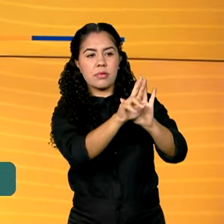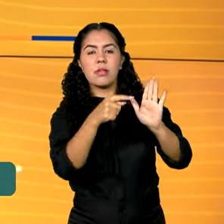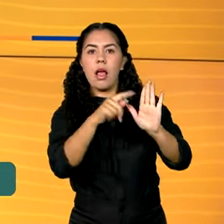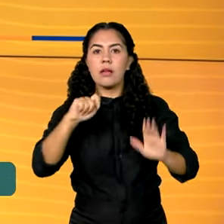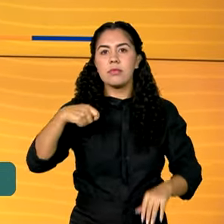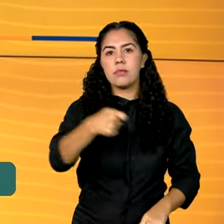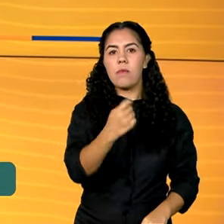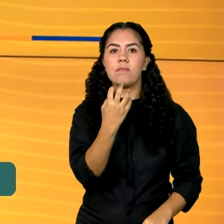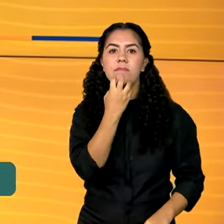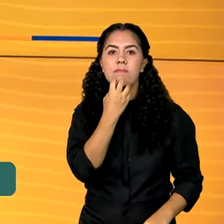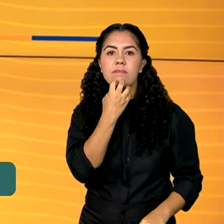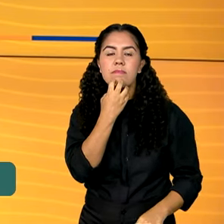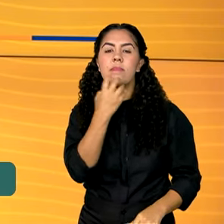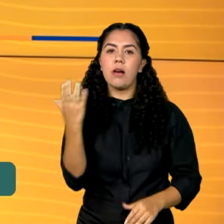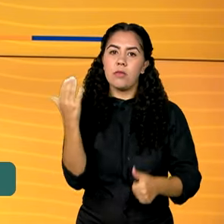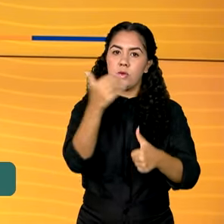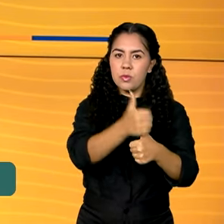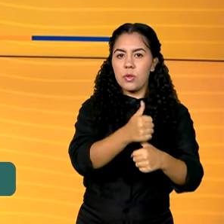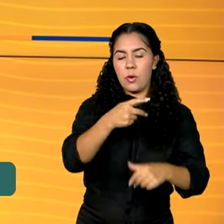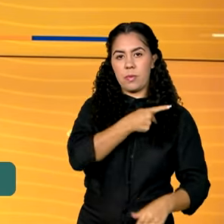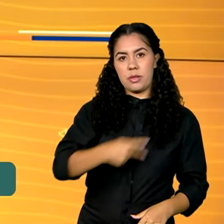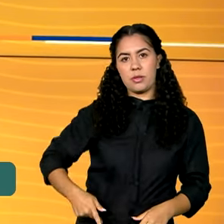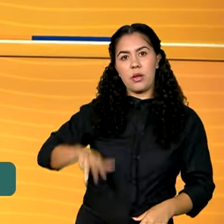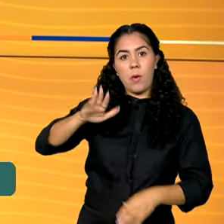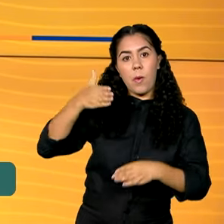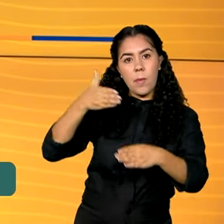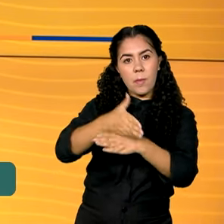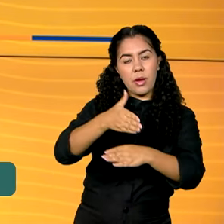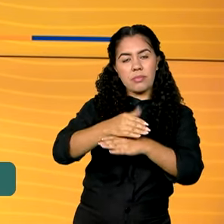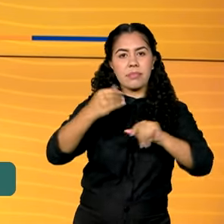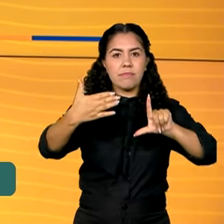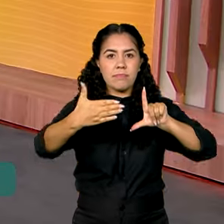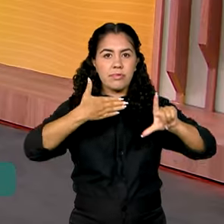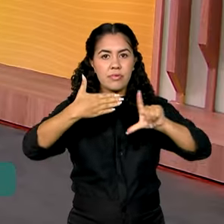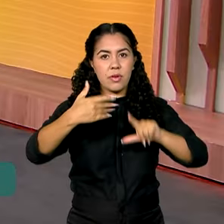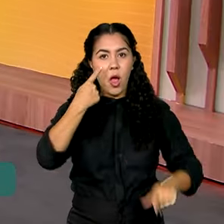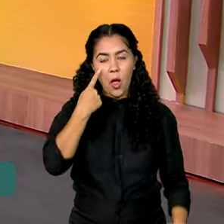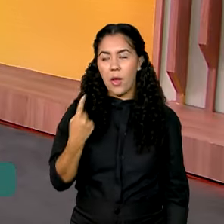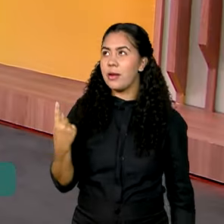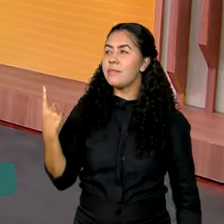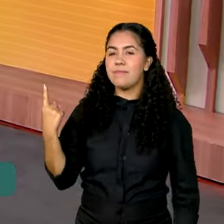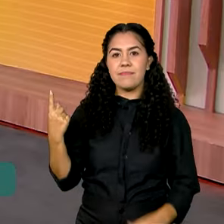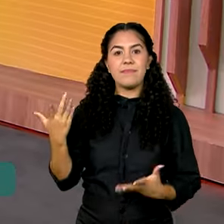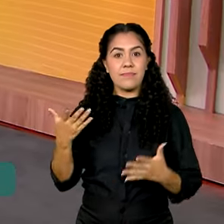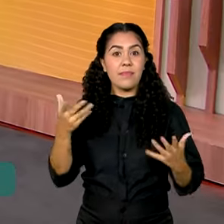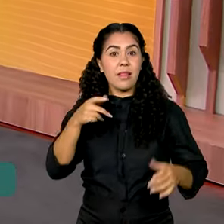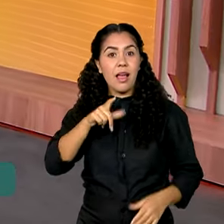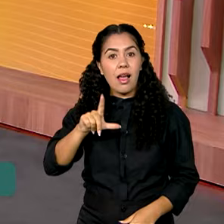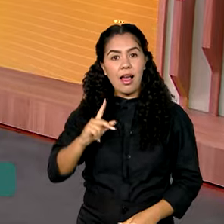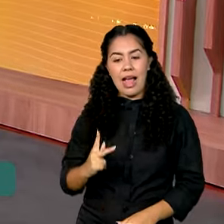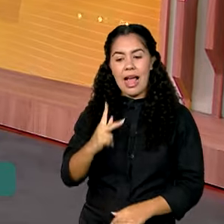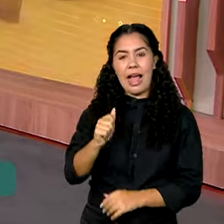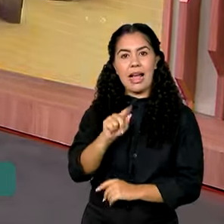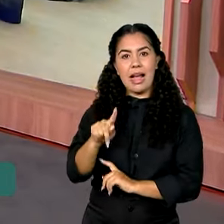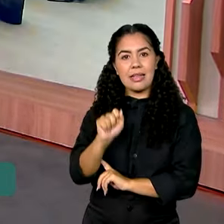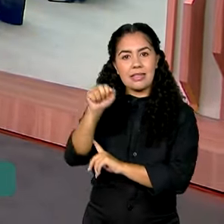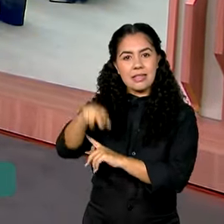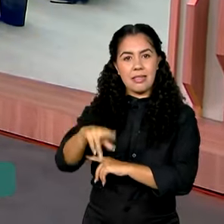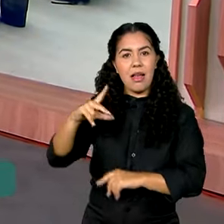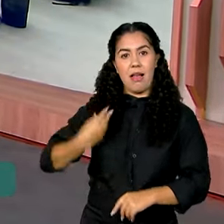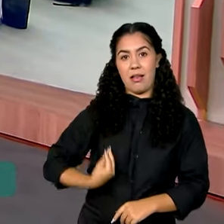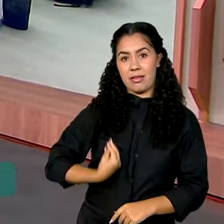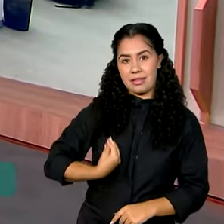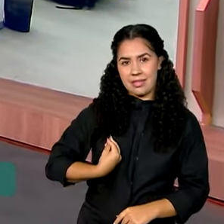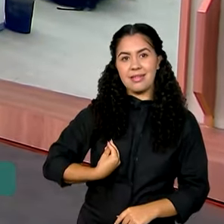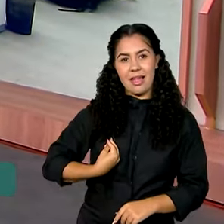presencialmente o presidente Lula, que participa do encontro por videoconferência. Vamos então até a cidade de Kazan, onde está a